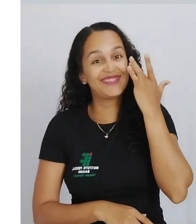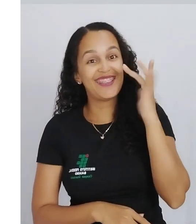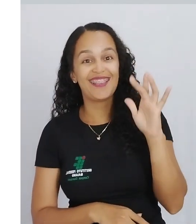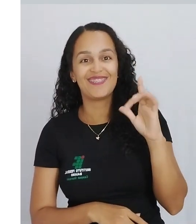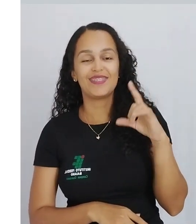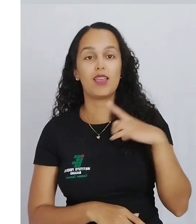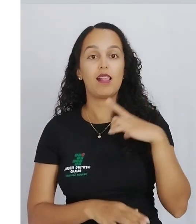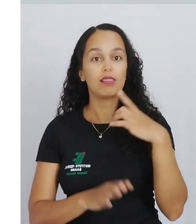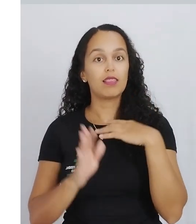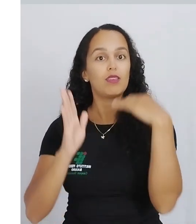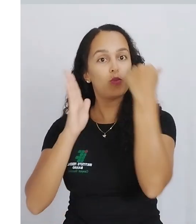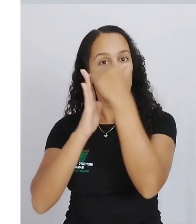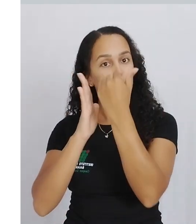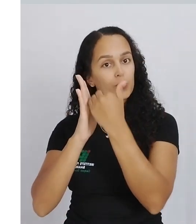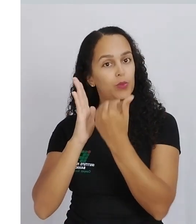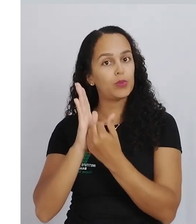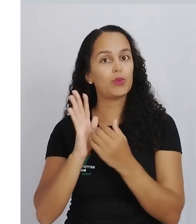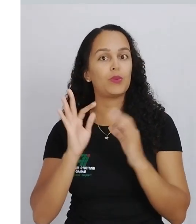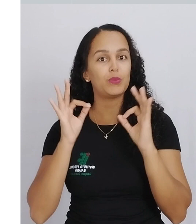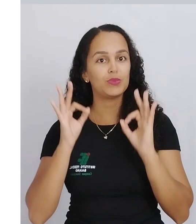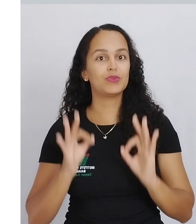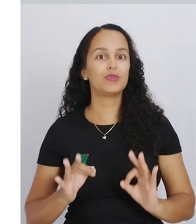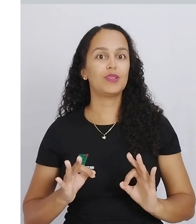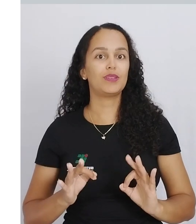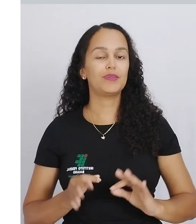o protocolo correto de acordo com a ciência.